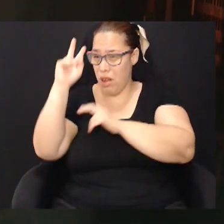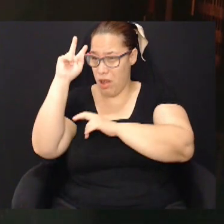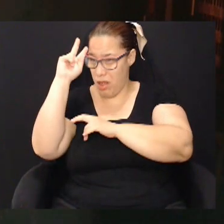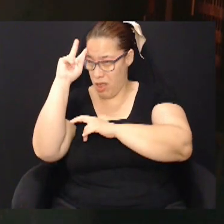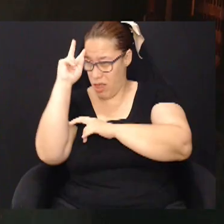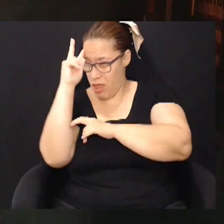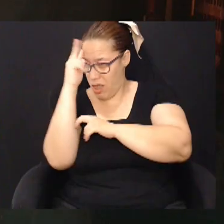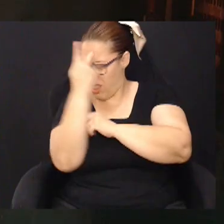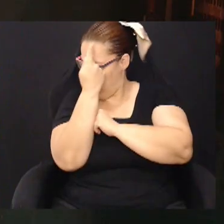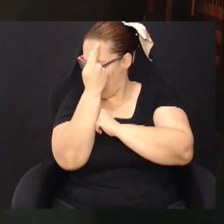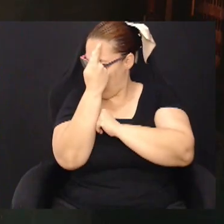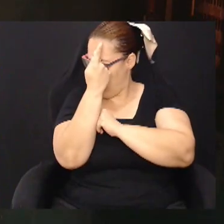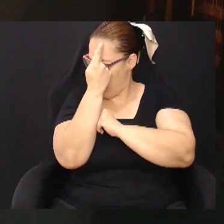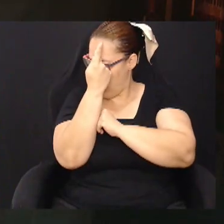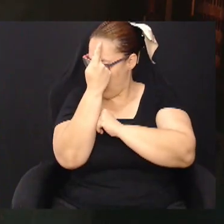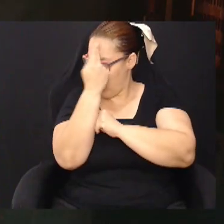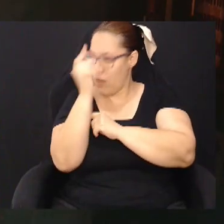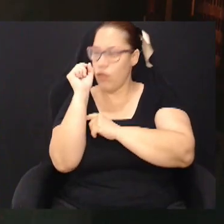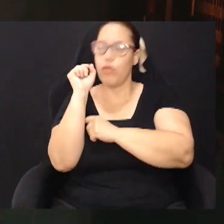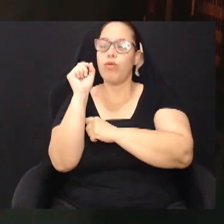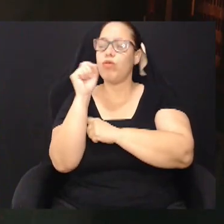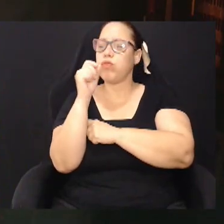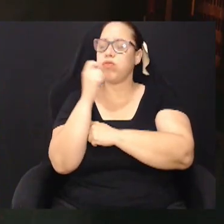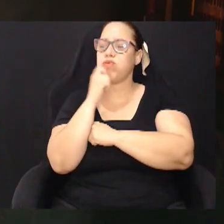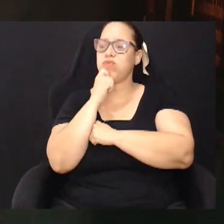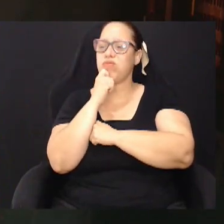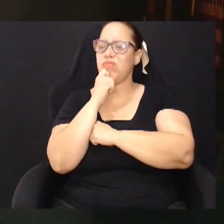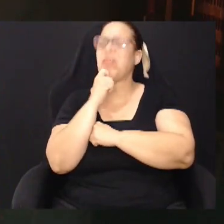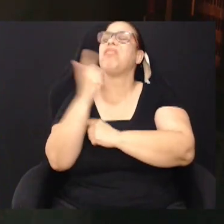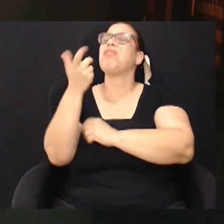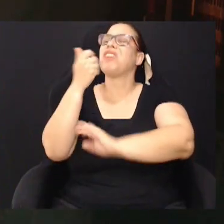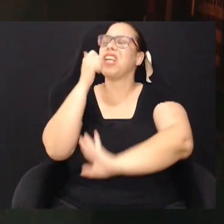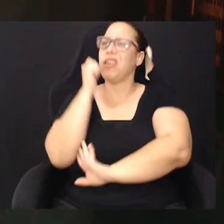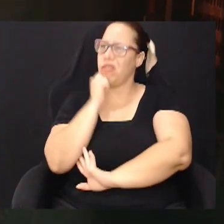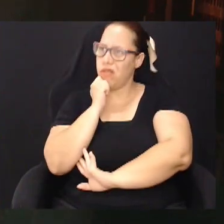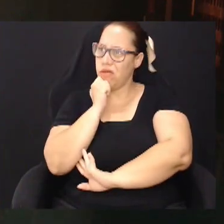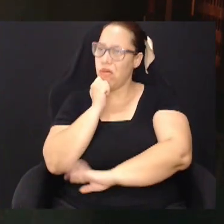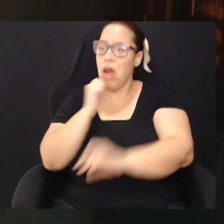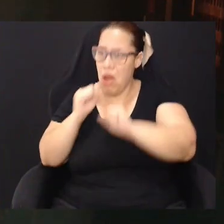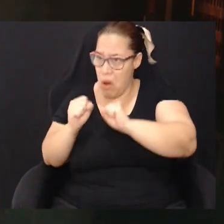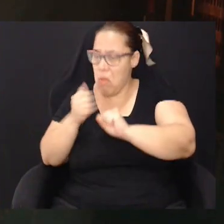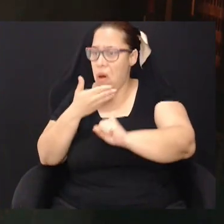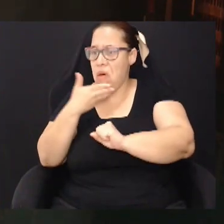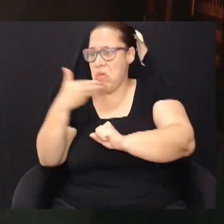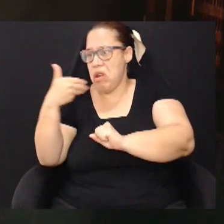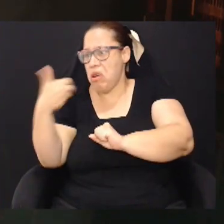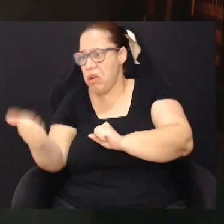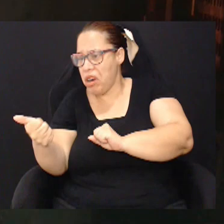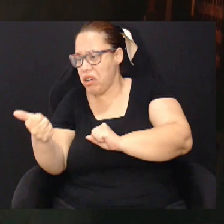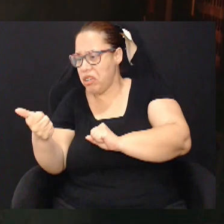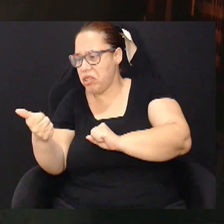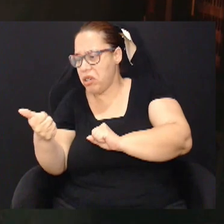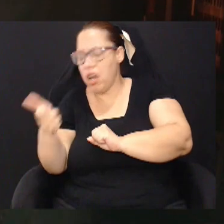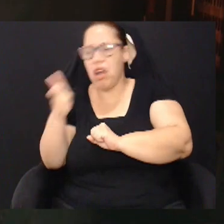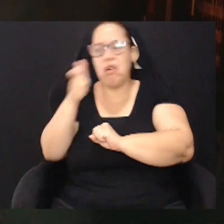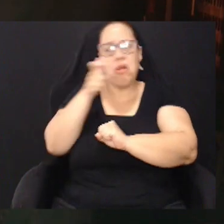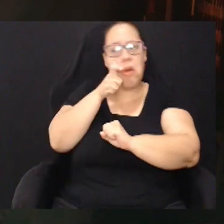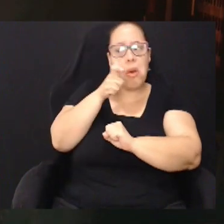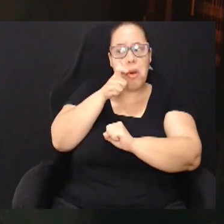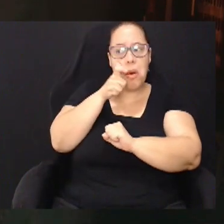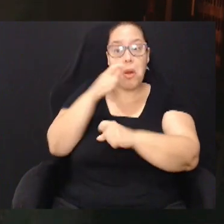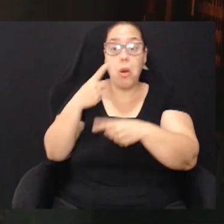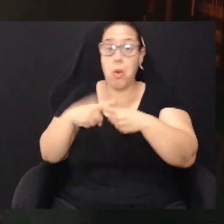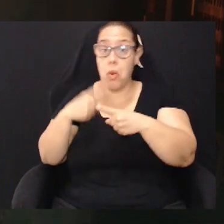né. Sim, Assim, será que eu posso melhorar, né. E isso é interessante, porque ativa um